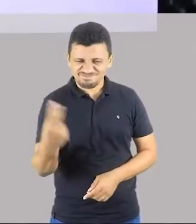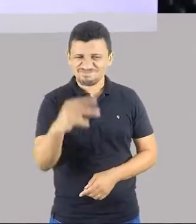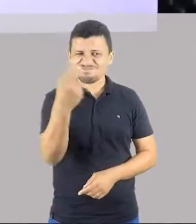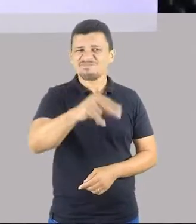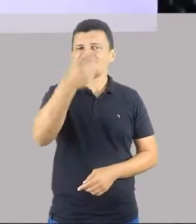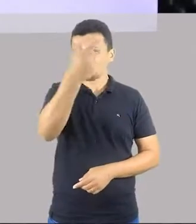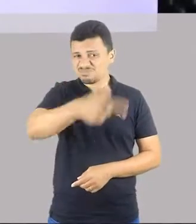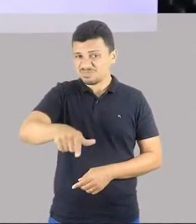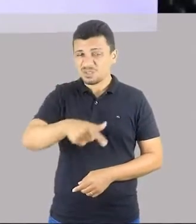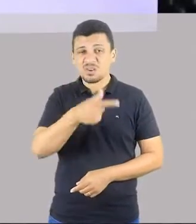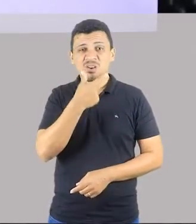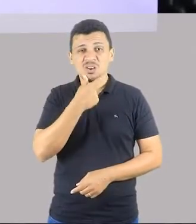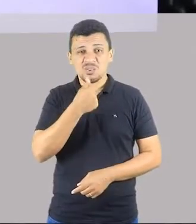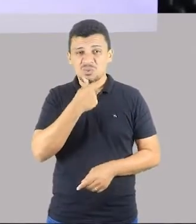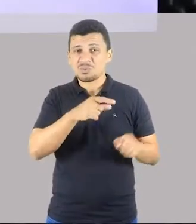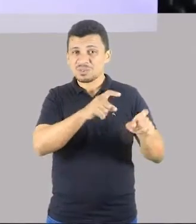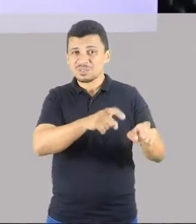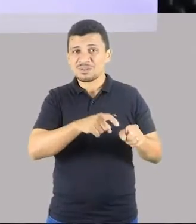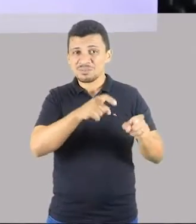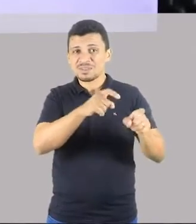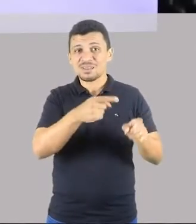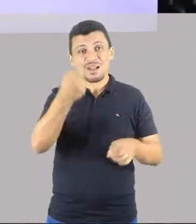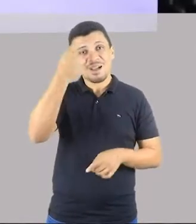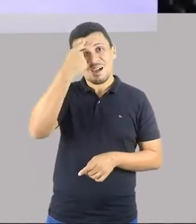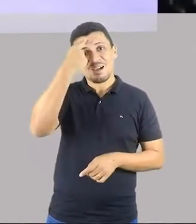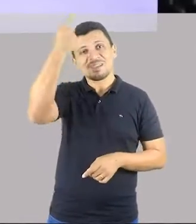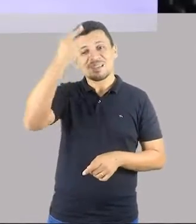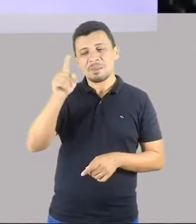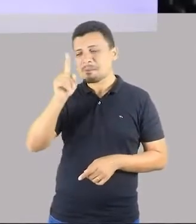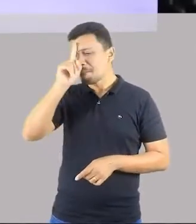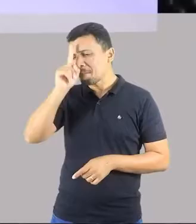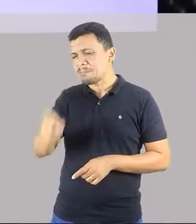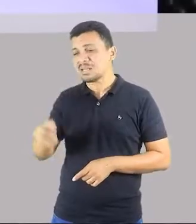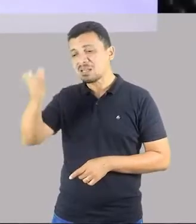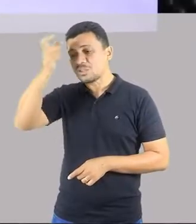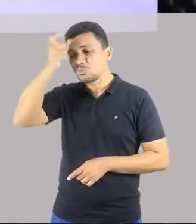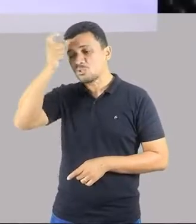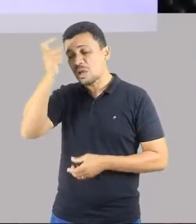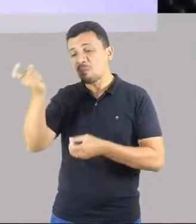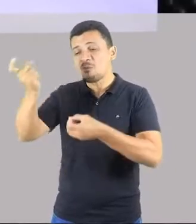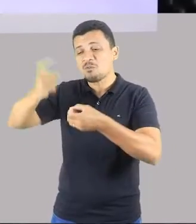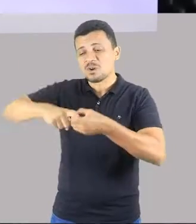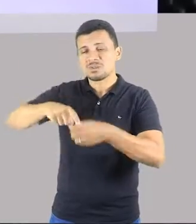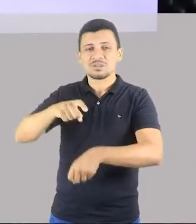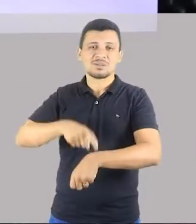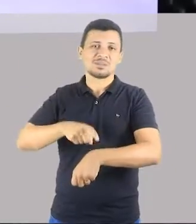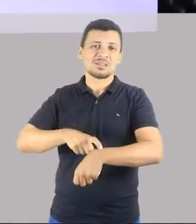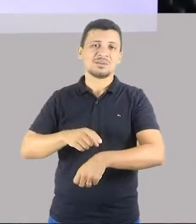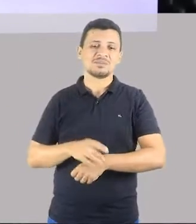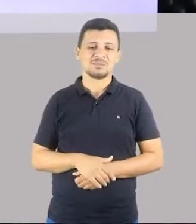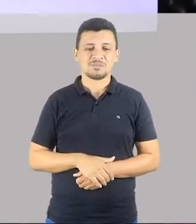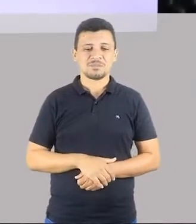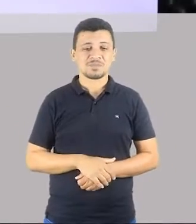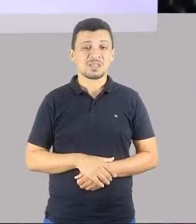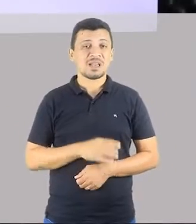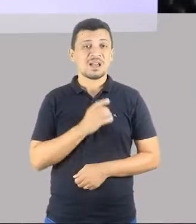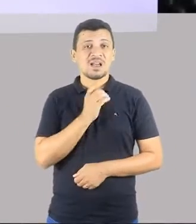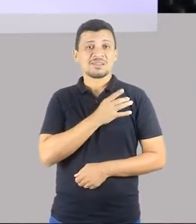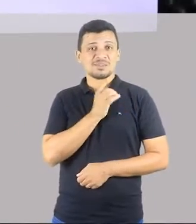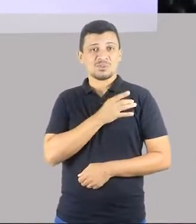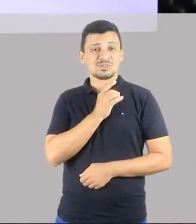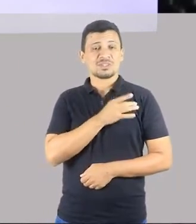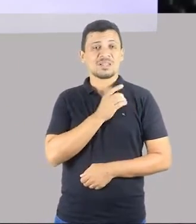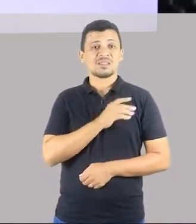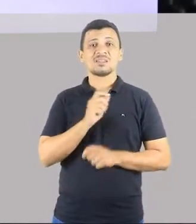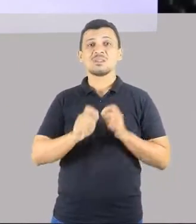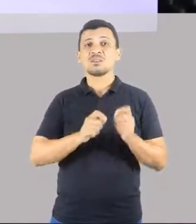camponês teve a feliz ideia de mandar que o diabo recuperasse o tempo. Nesse caso, esse aterrorizado, ele tem